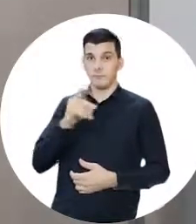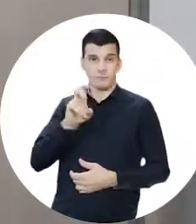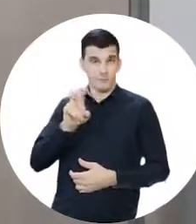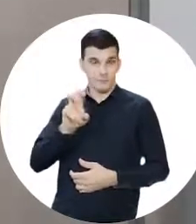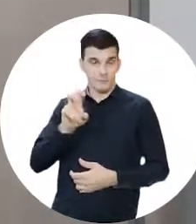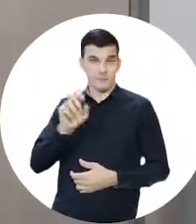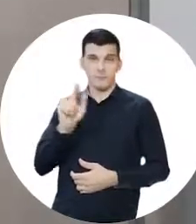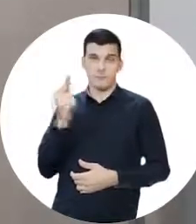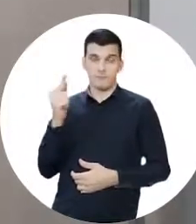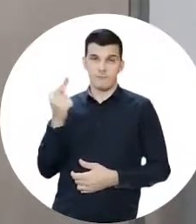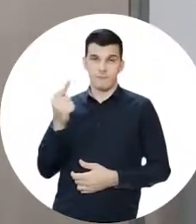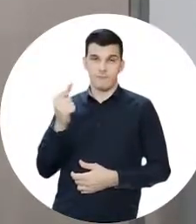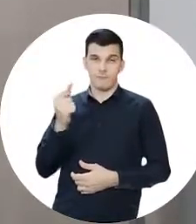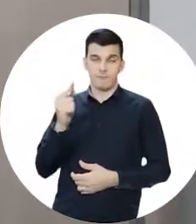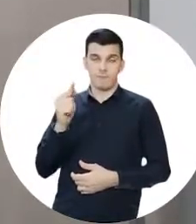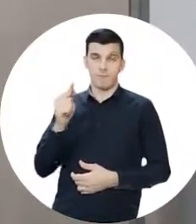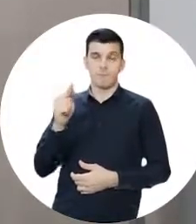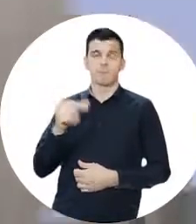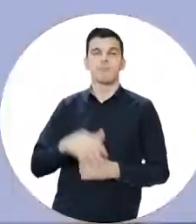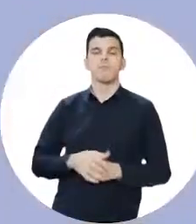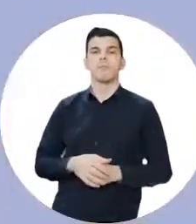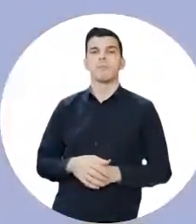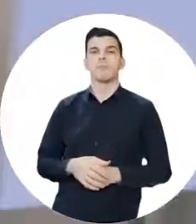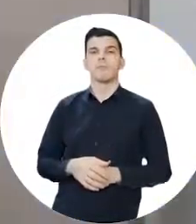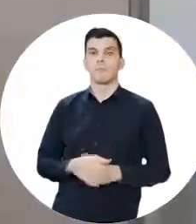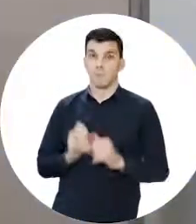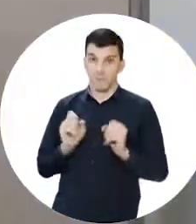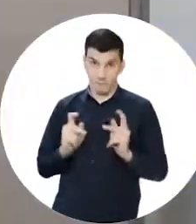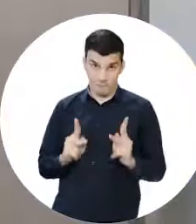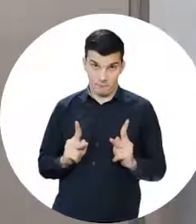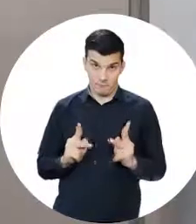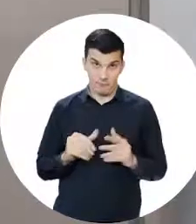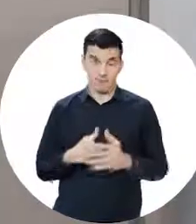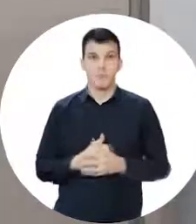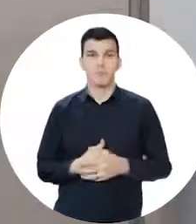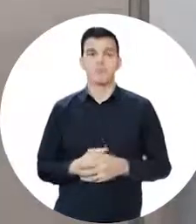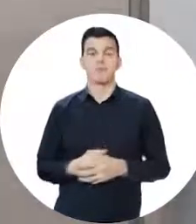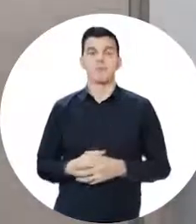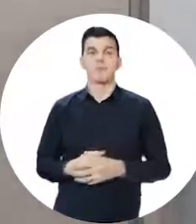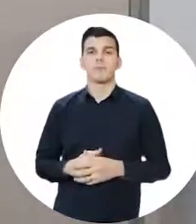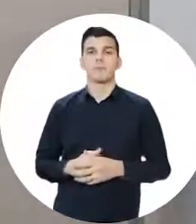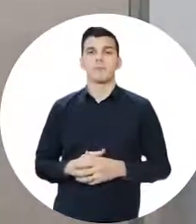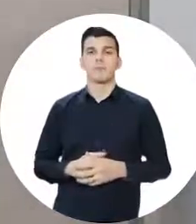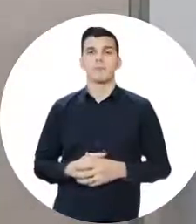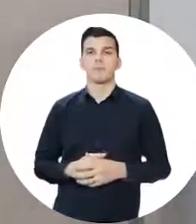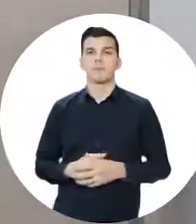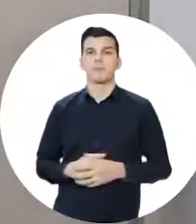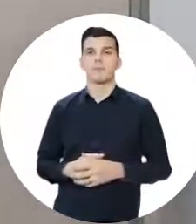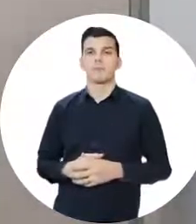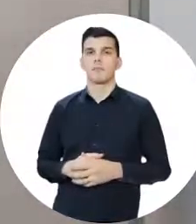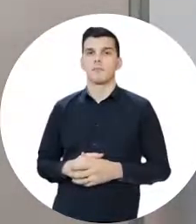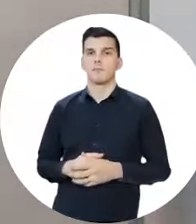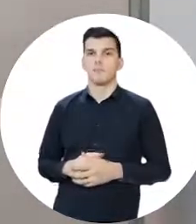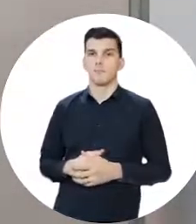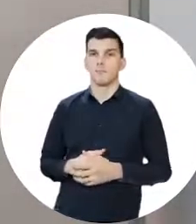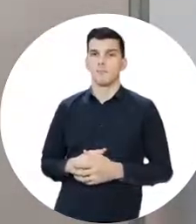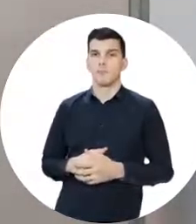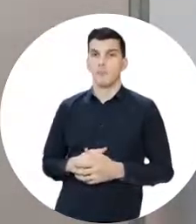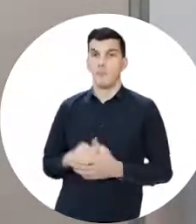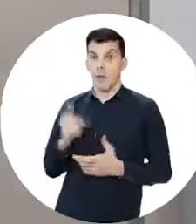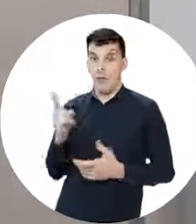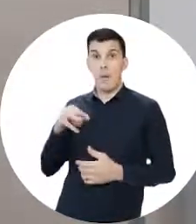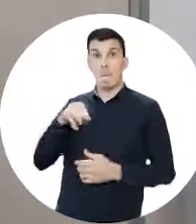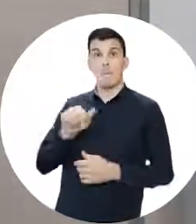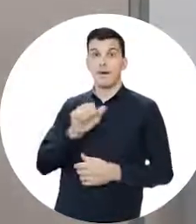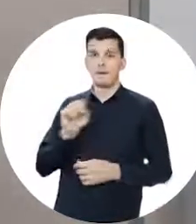29,25 gramas de NaCl. Tudo bem? 29,25 gramas. É esse valor de massa que